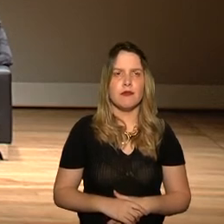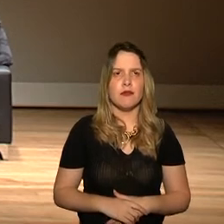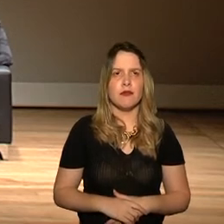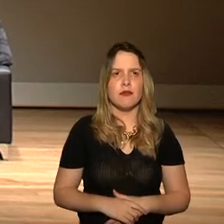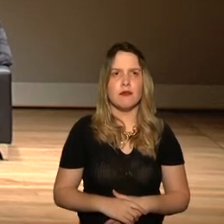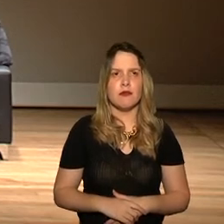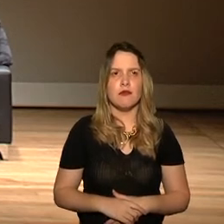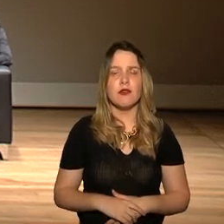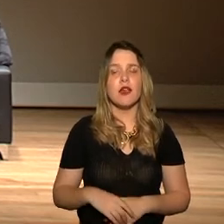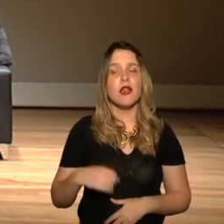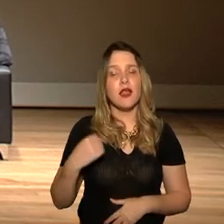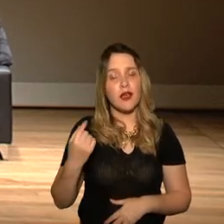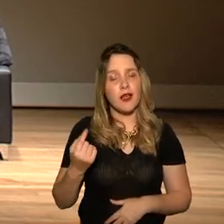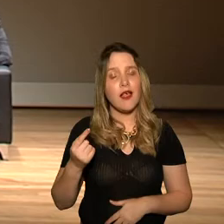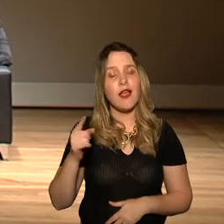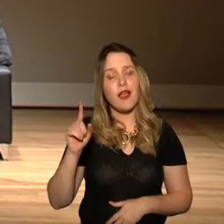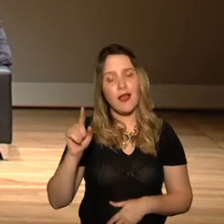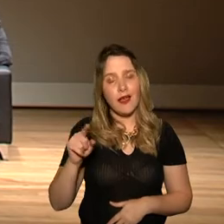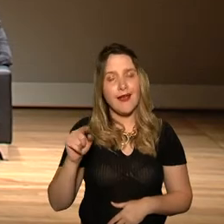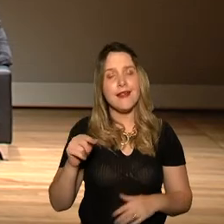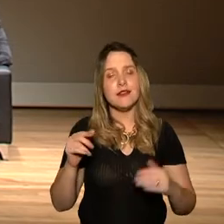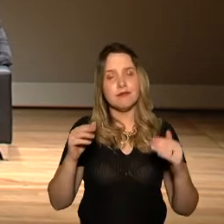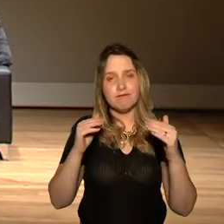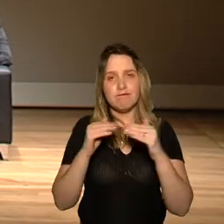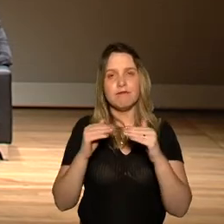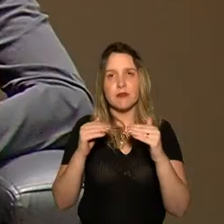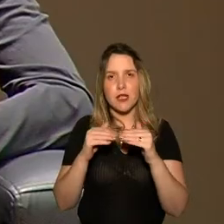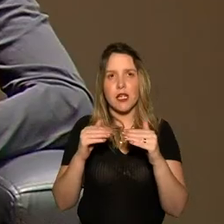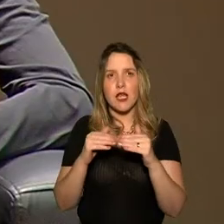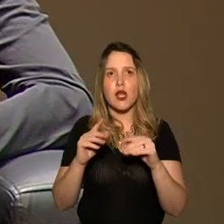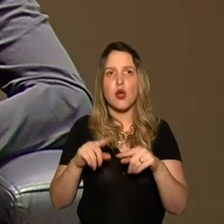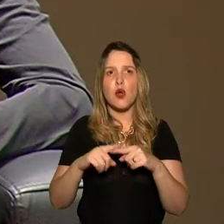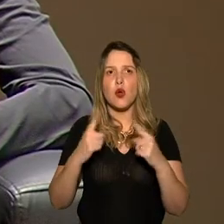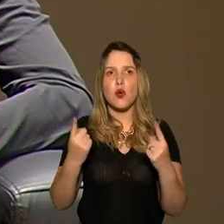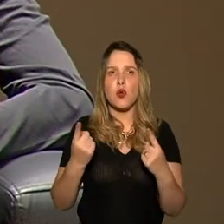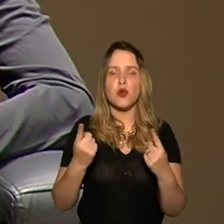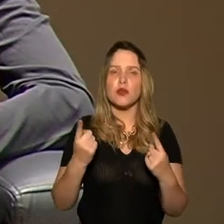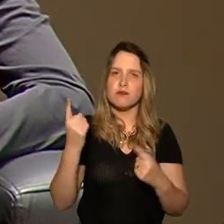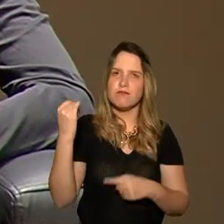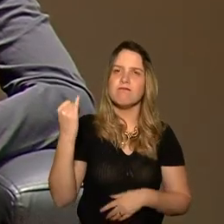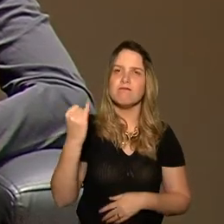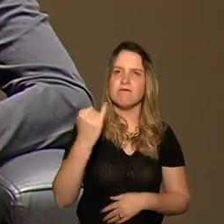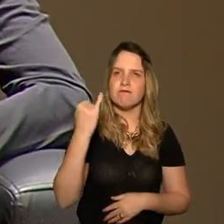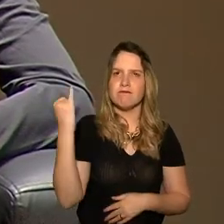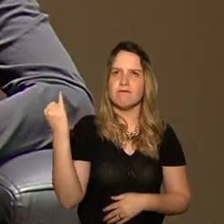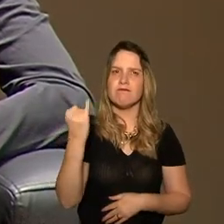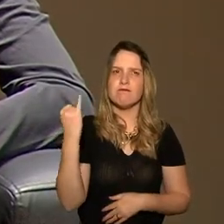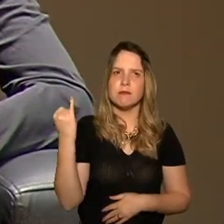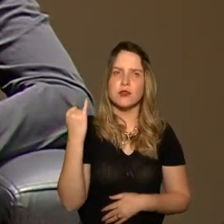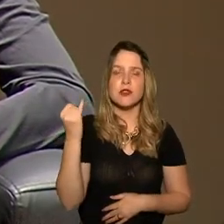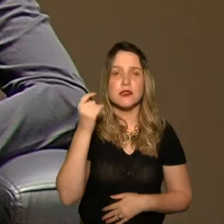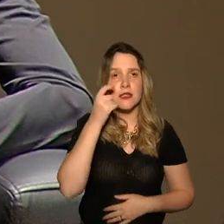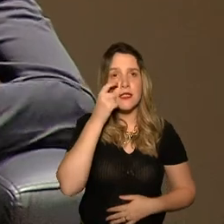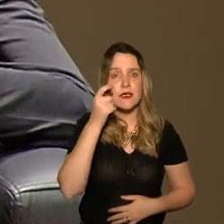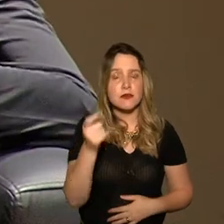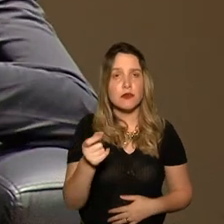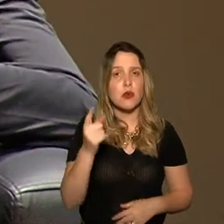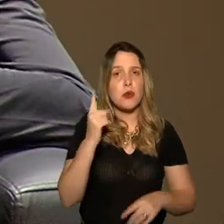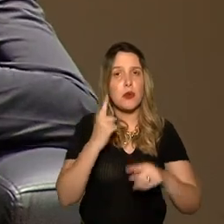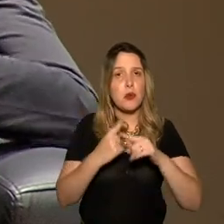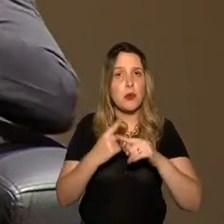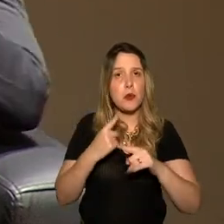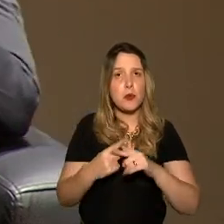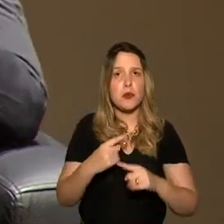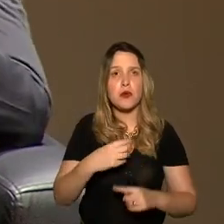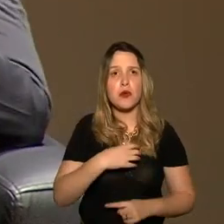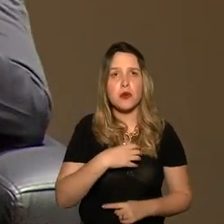eu acho que a mediação sempre ajuda assim eu acho que ela é muito importante ela é muito interessante Porque a